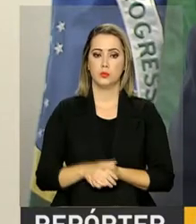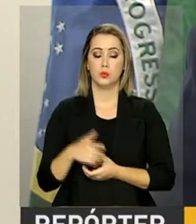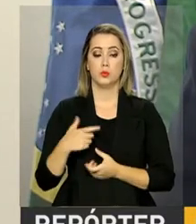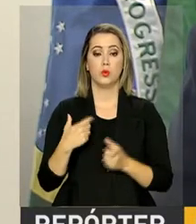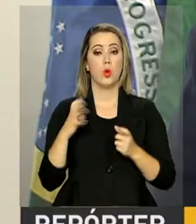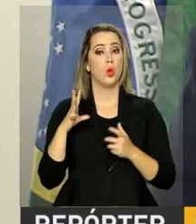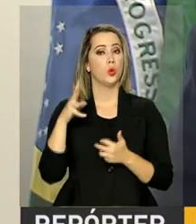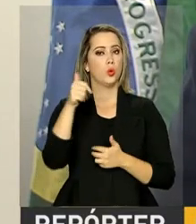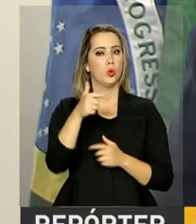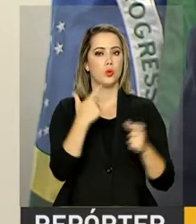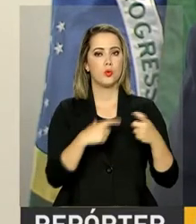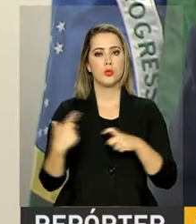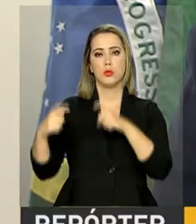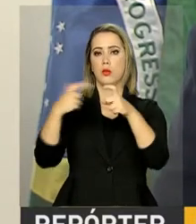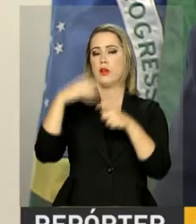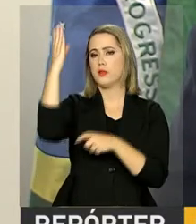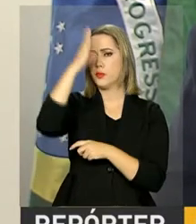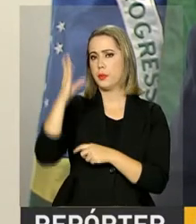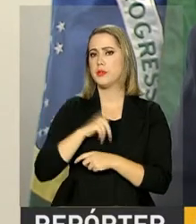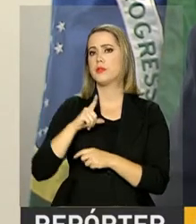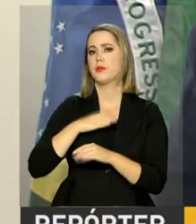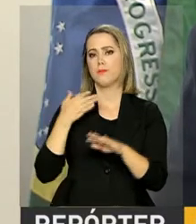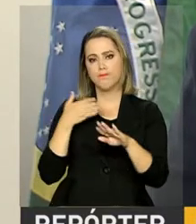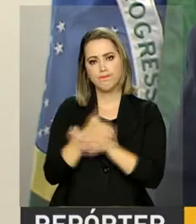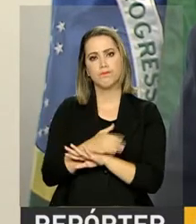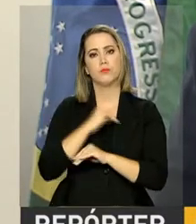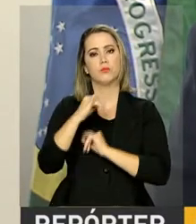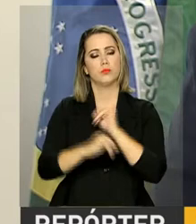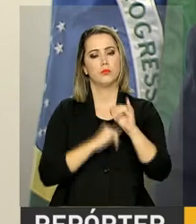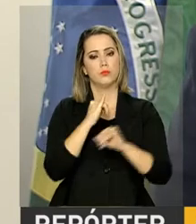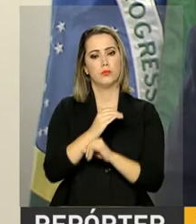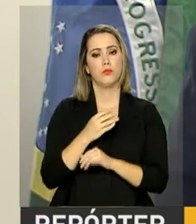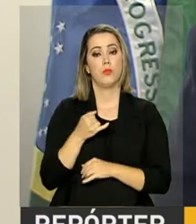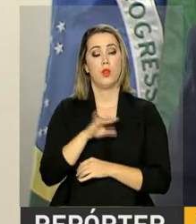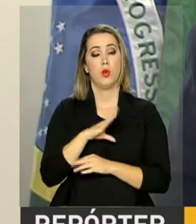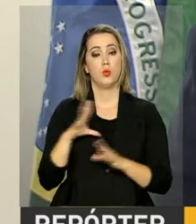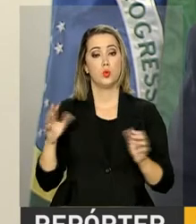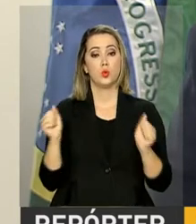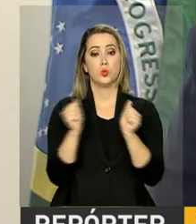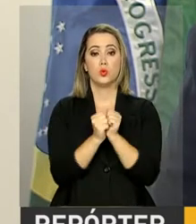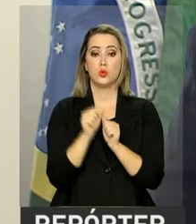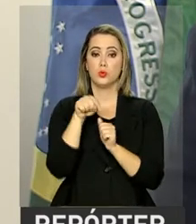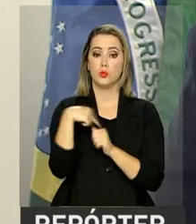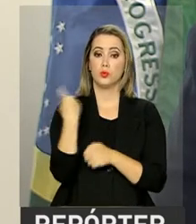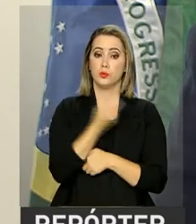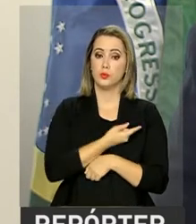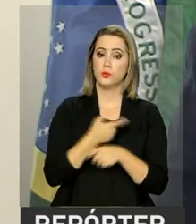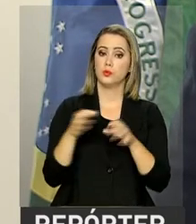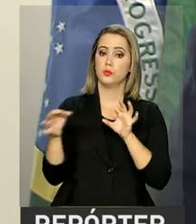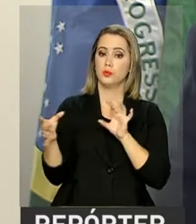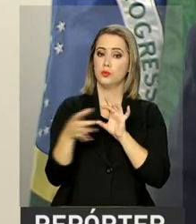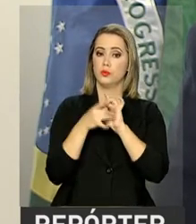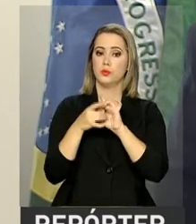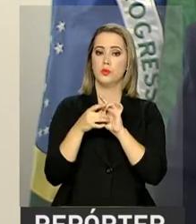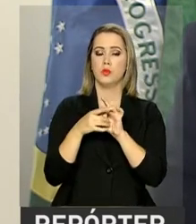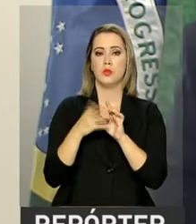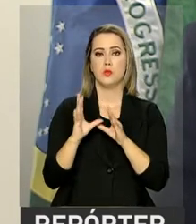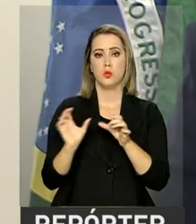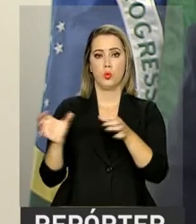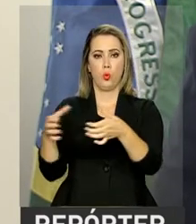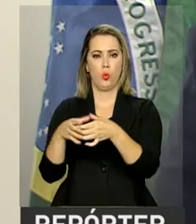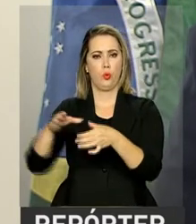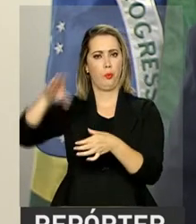passarão a ter a banda larga simultaneamente a gestão da banda x que é uma gestão